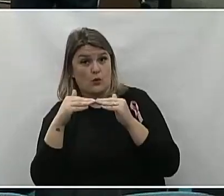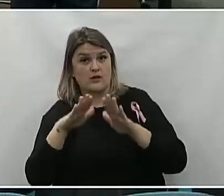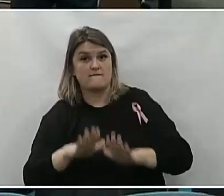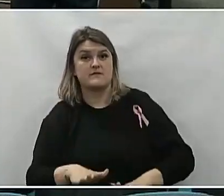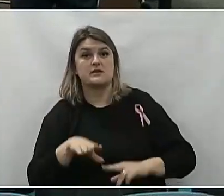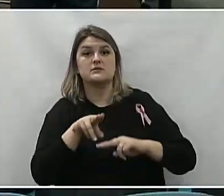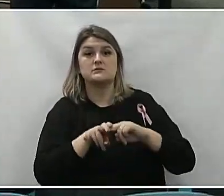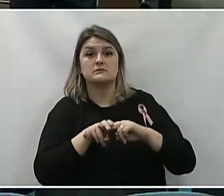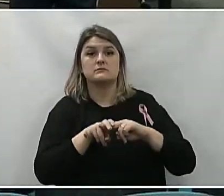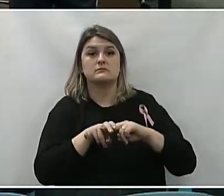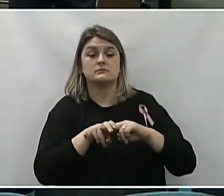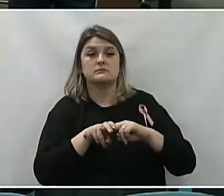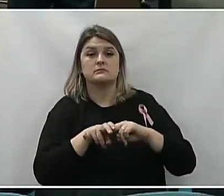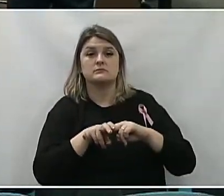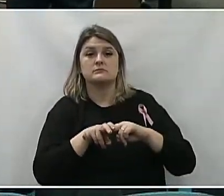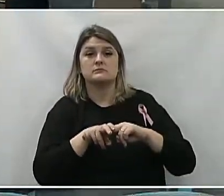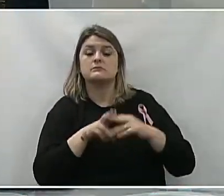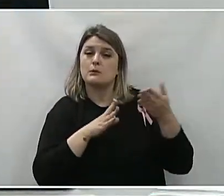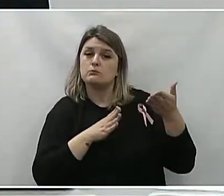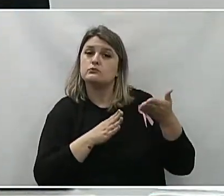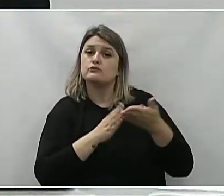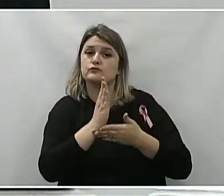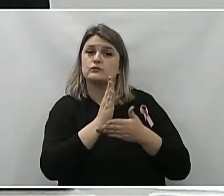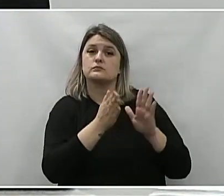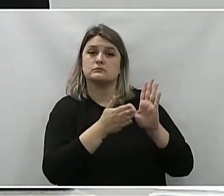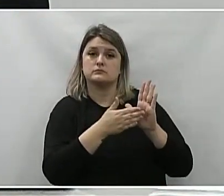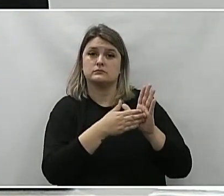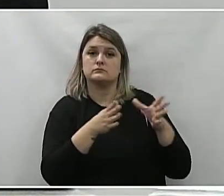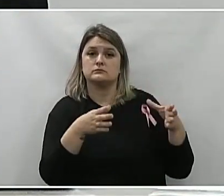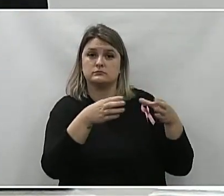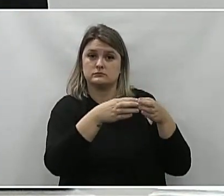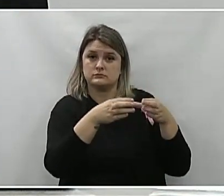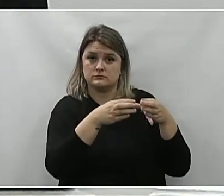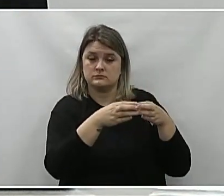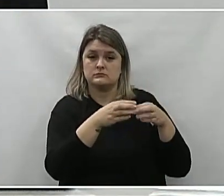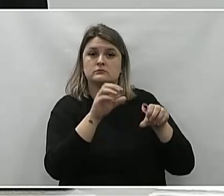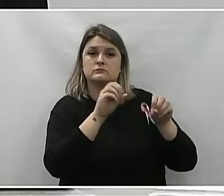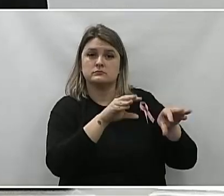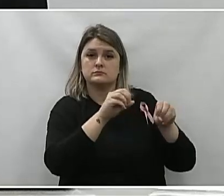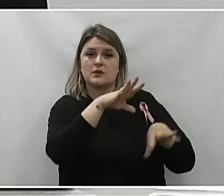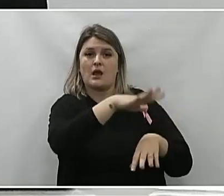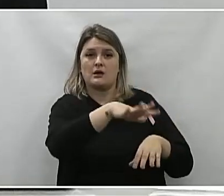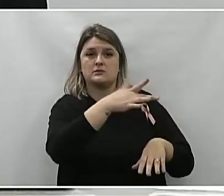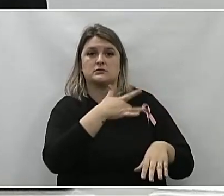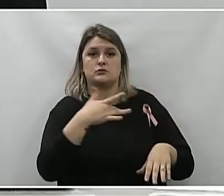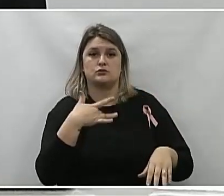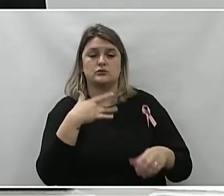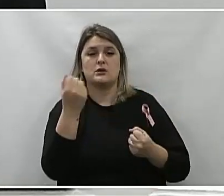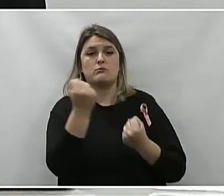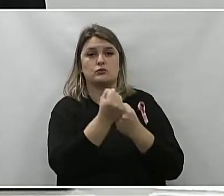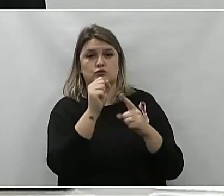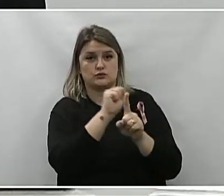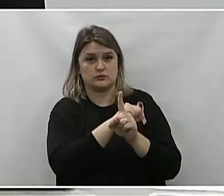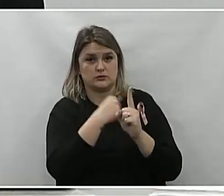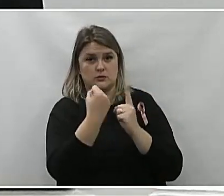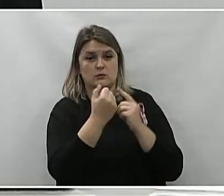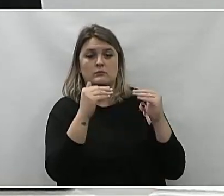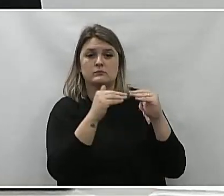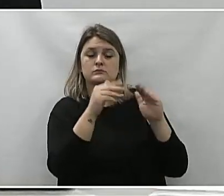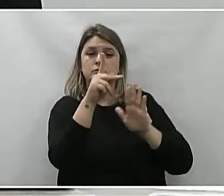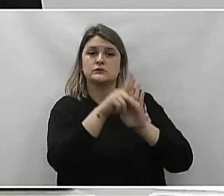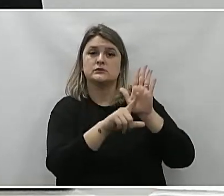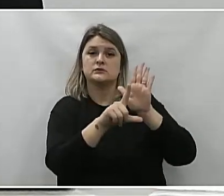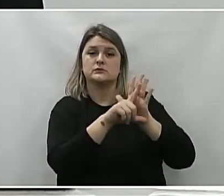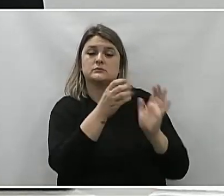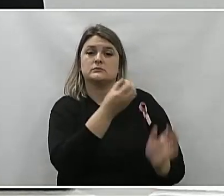aprovam permaneçam como estão aprovado aparecer fundamentada comissão de educação saúde e assistência favorável ao projeto